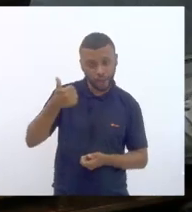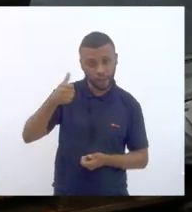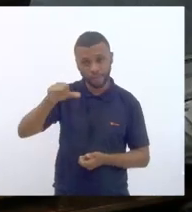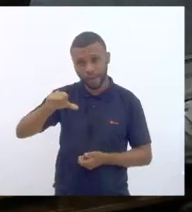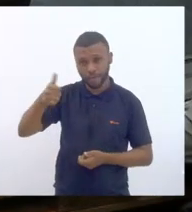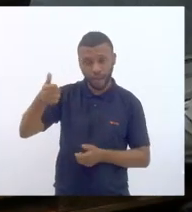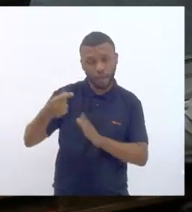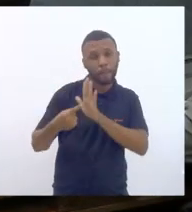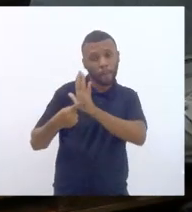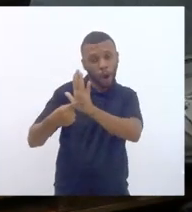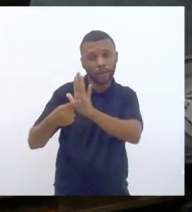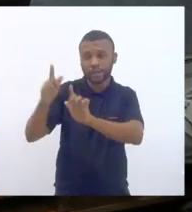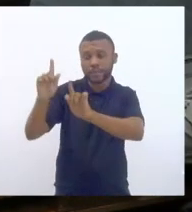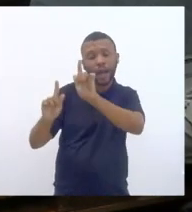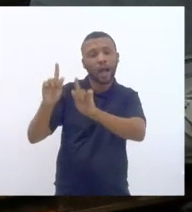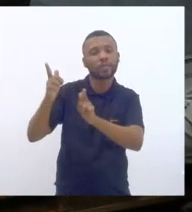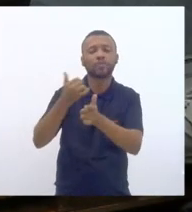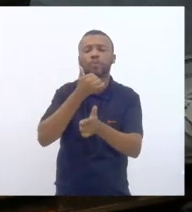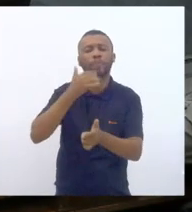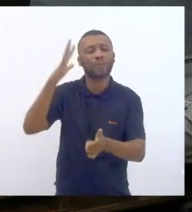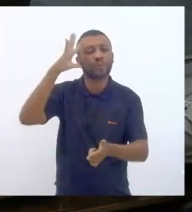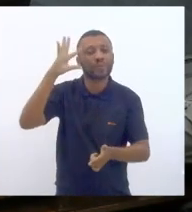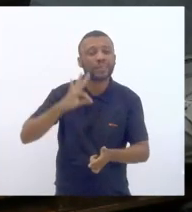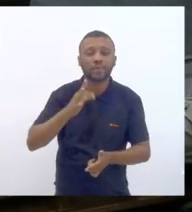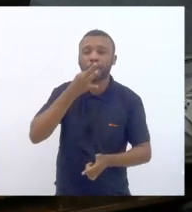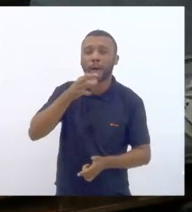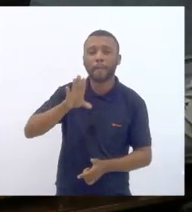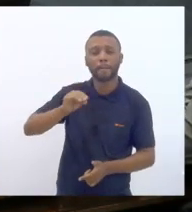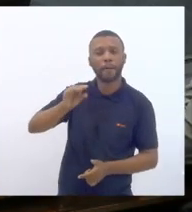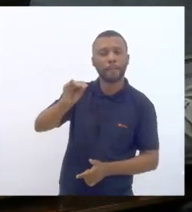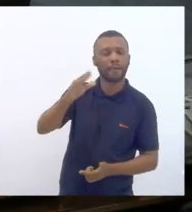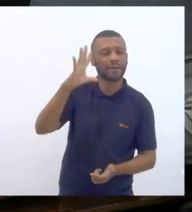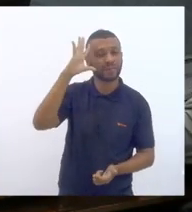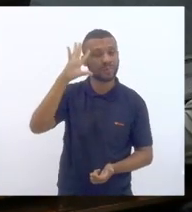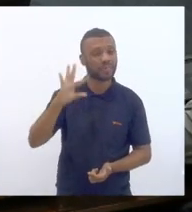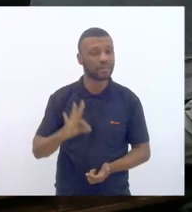Faz o gesto, deputada. Não está dando para...